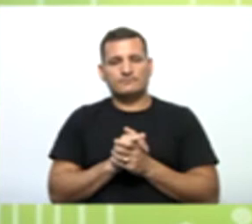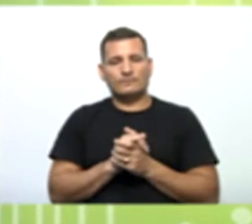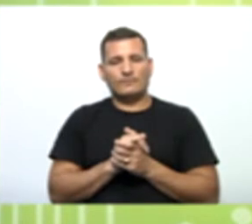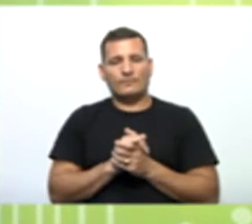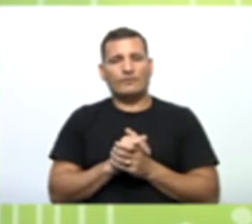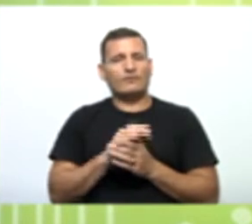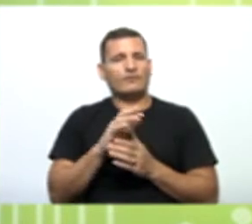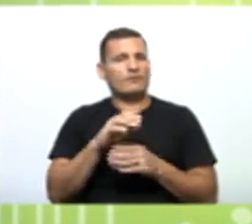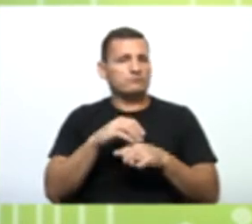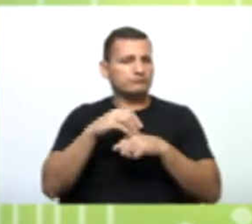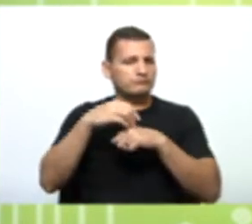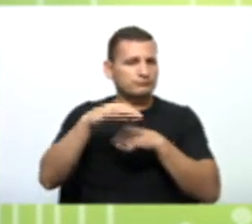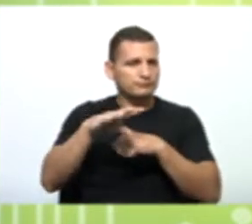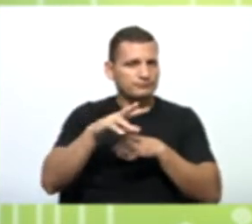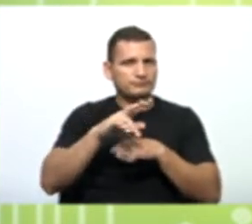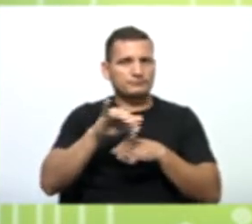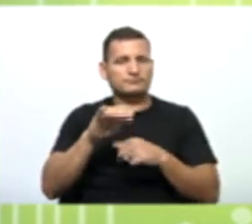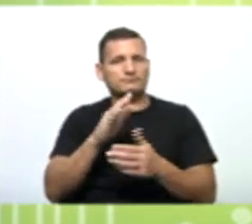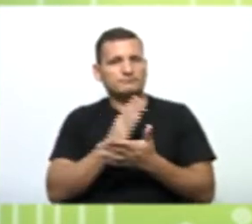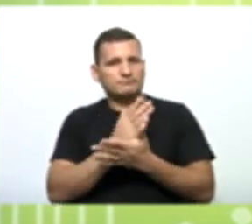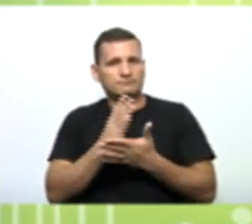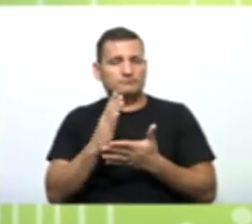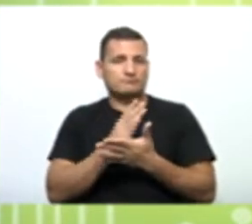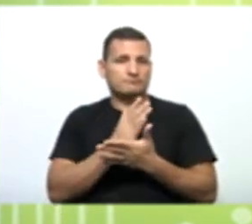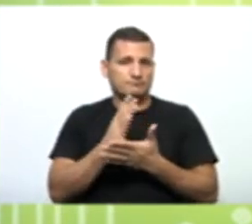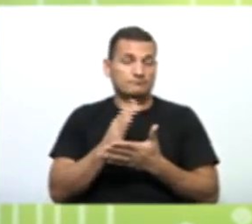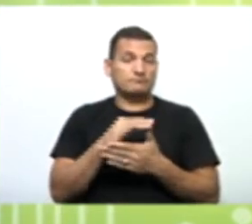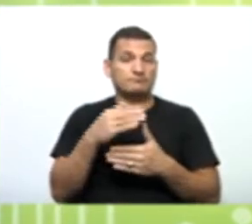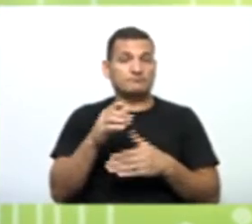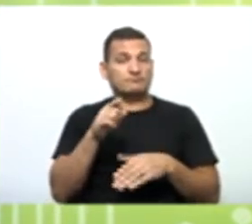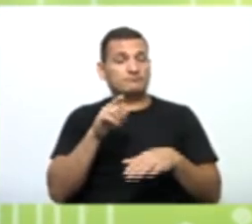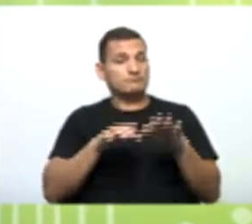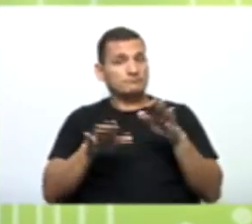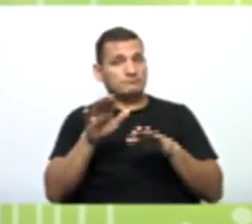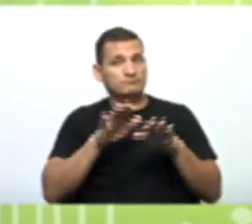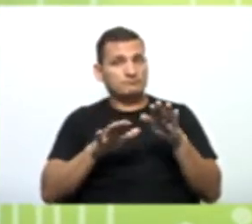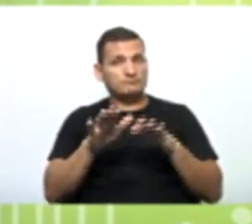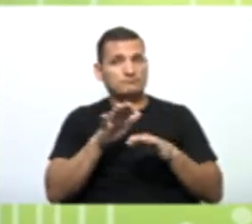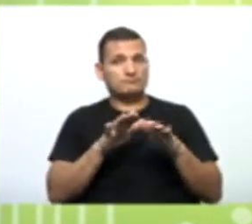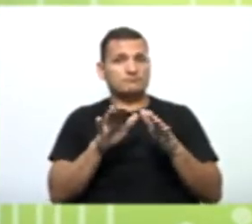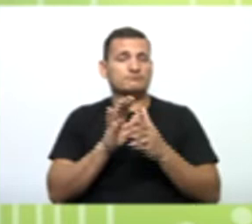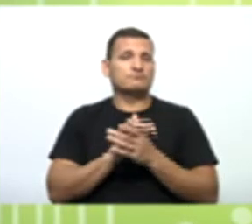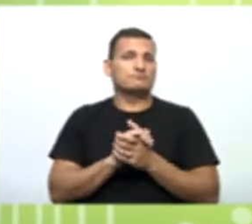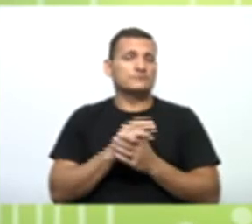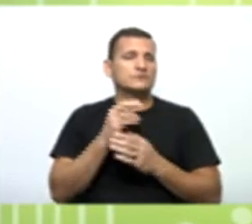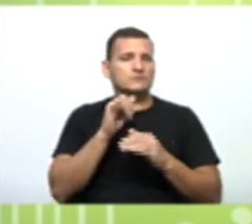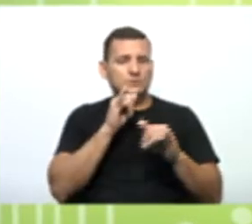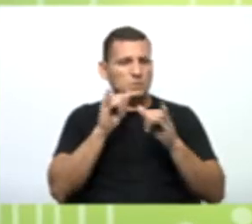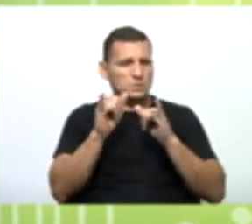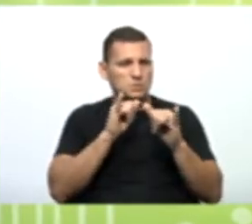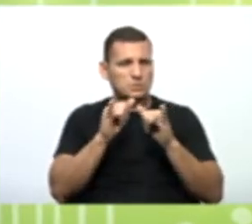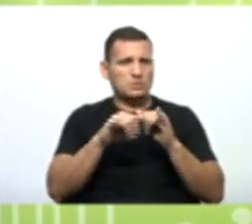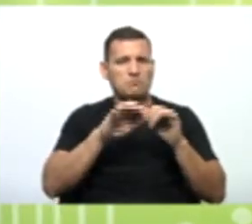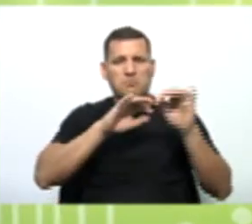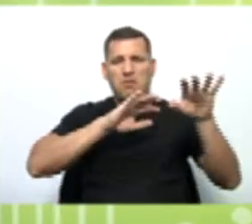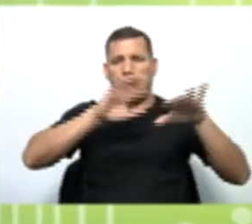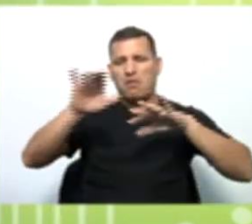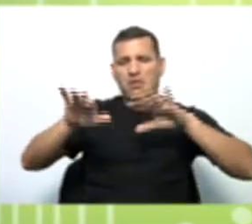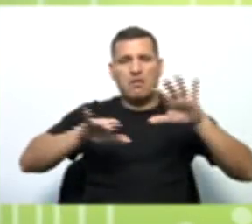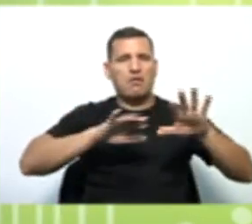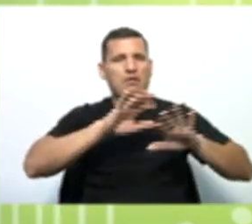dar algumas dicas para vocês. E tome muito cuidado em não distribuir muitas dessas informações, né, deixar